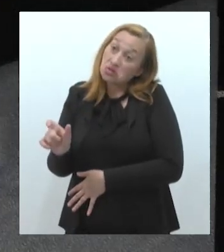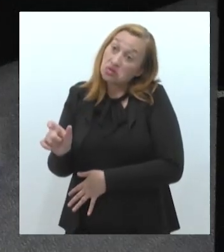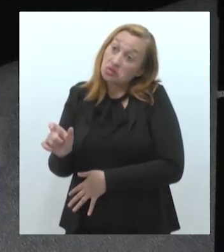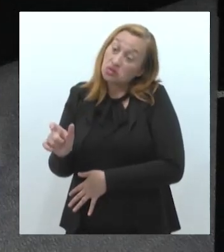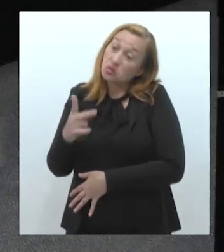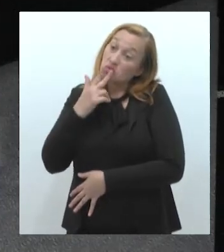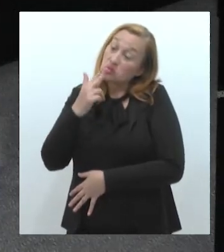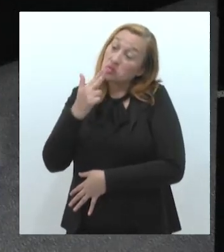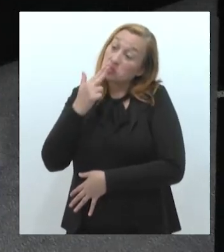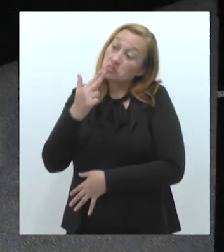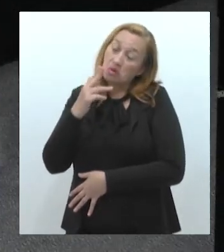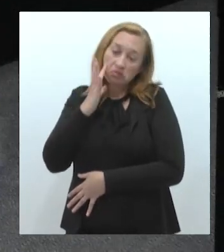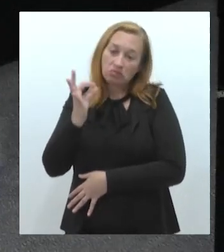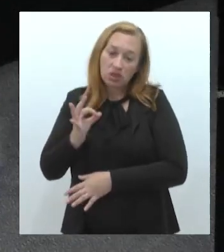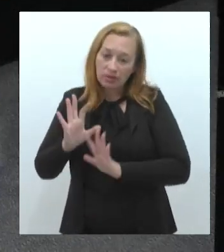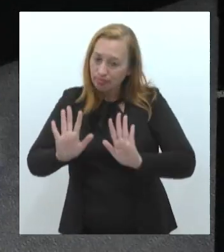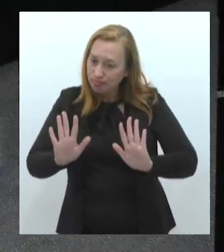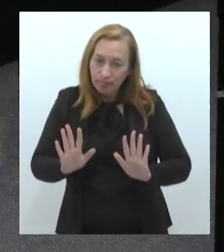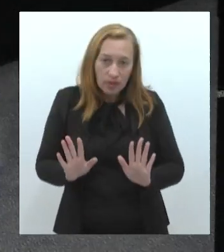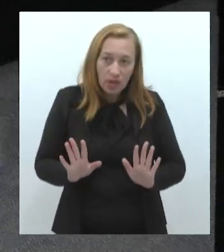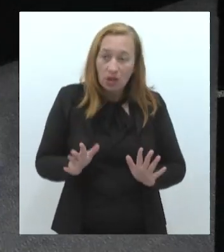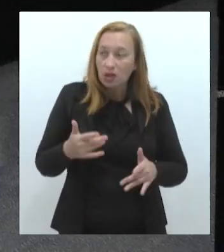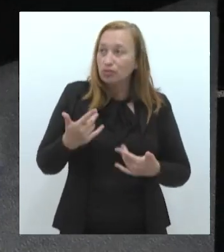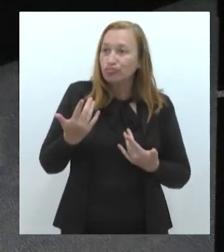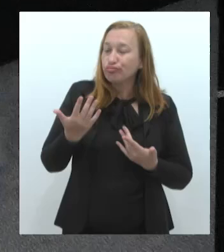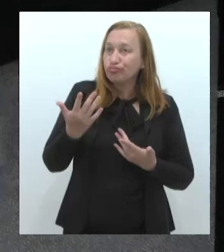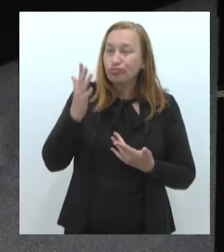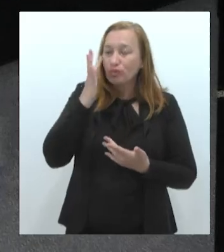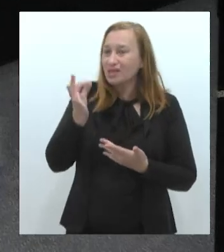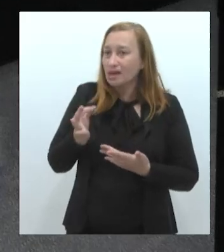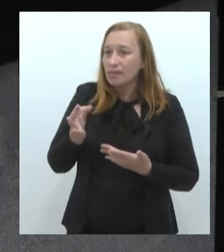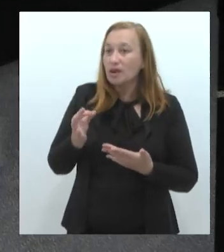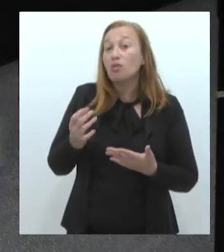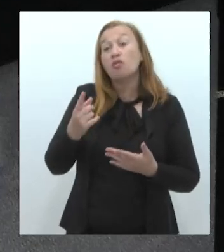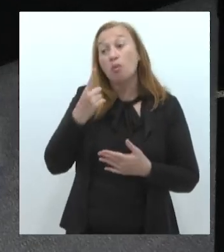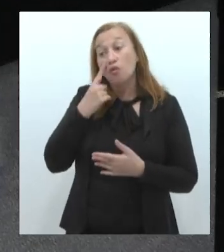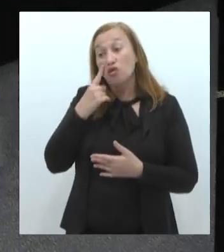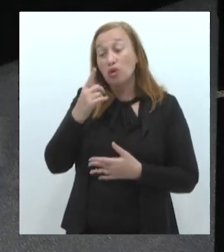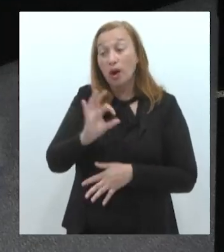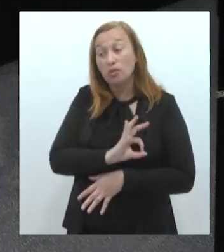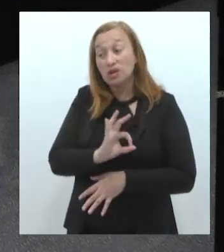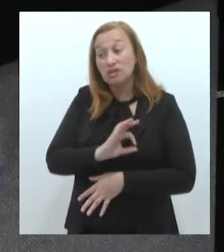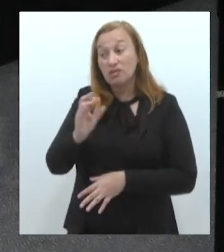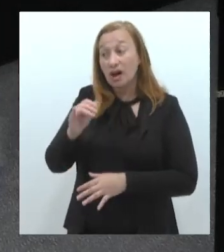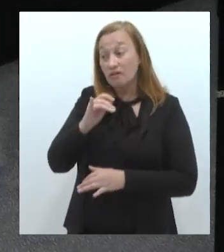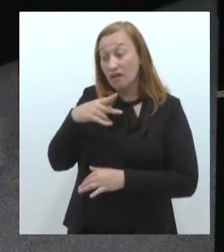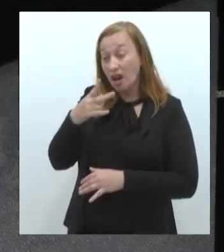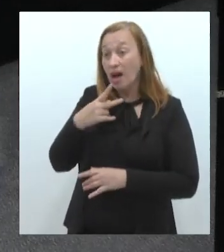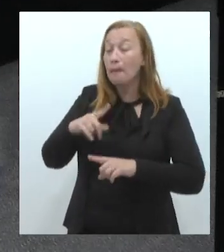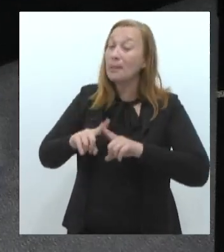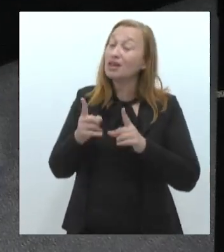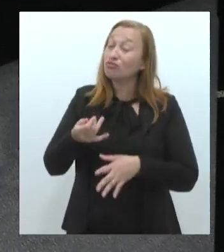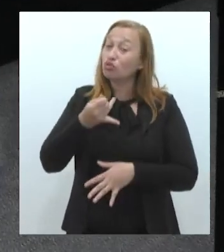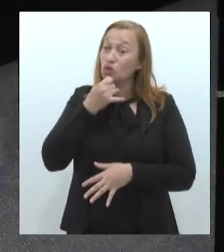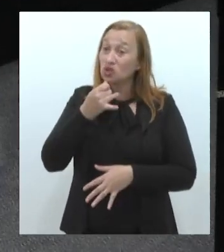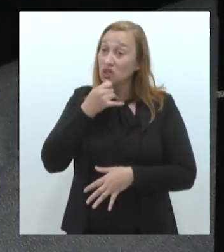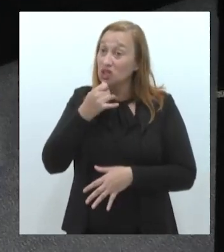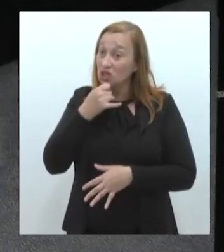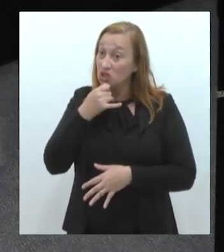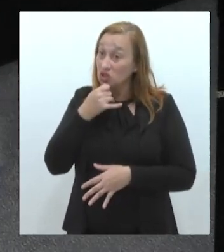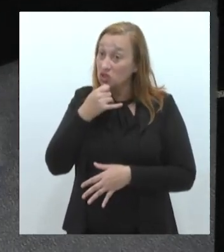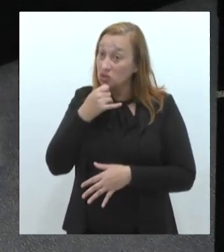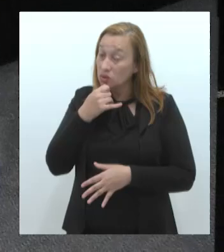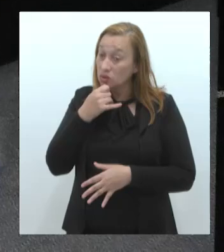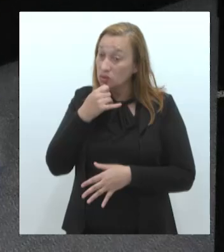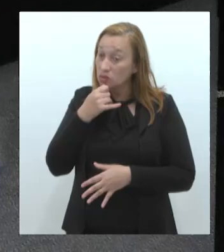lá dentro, alguma coisa, mas, enfim, nós não podemos deduzir, vamos ver o que a perícia diz. Mas foi uma tragédia que causou um